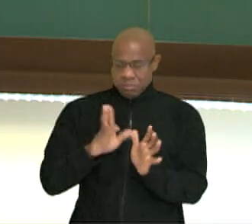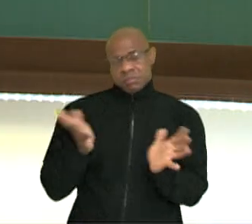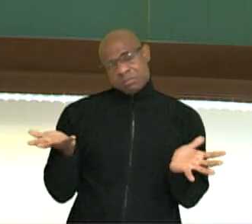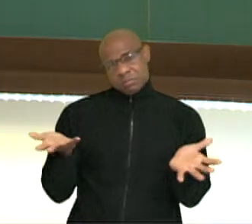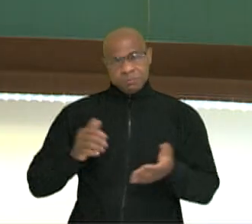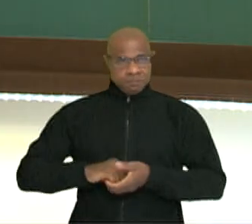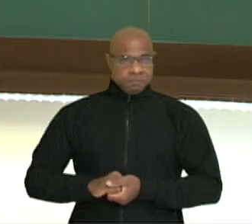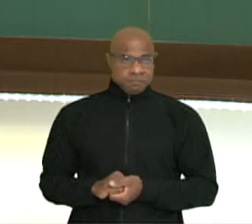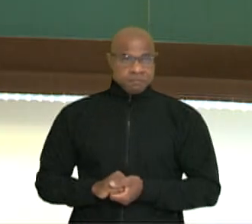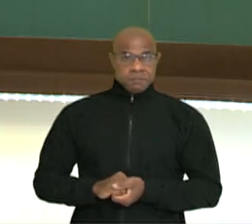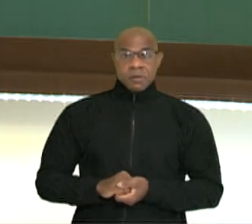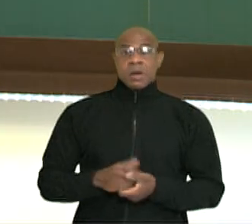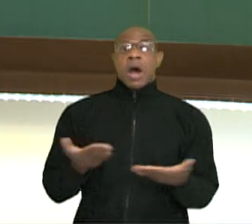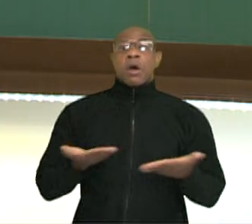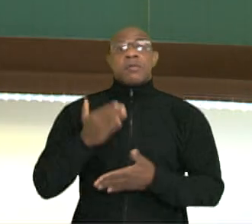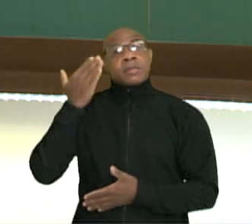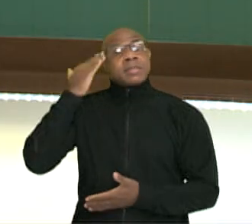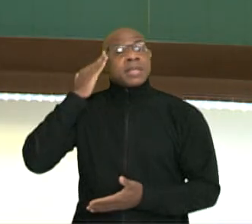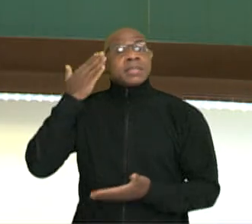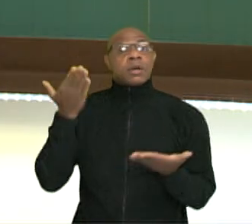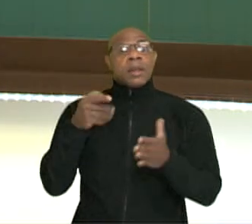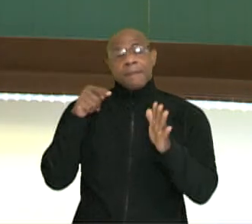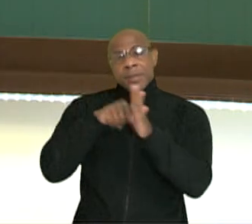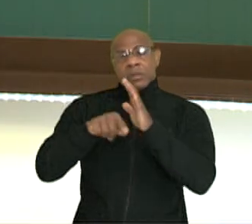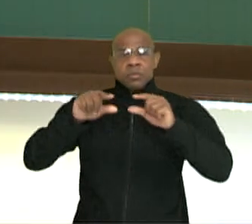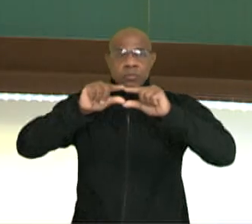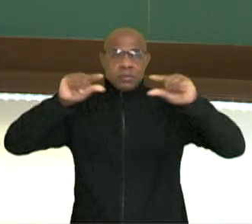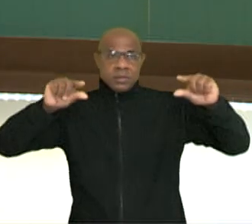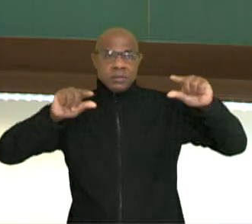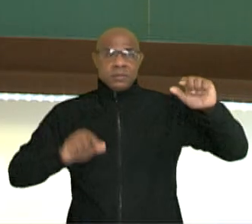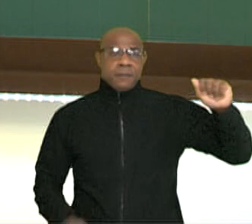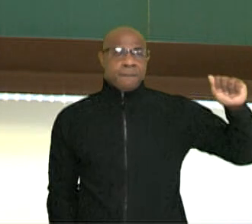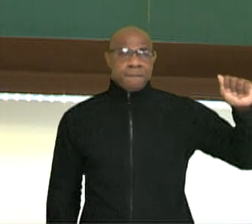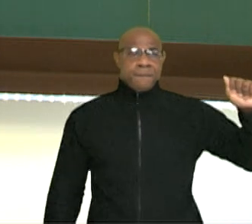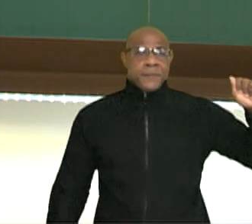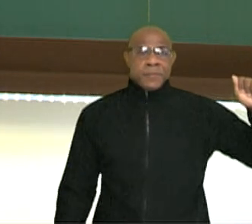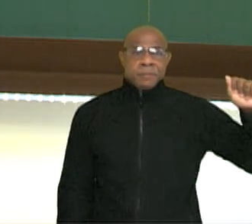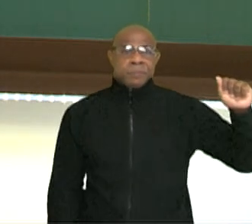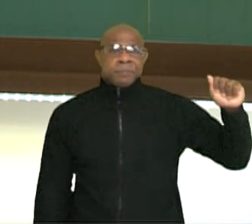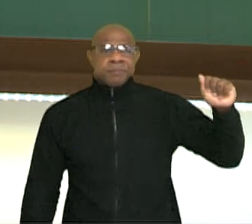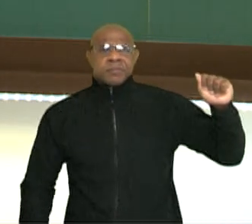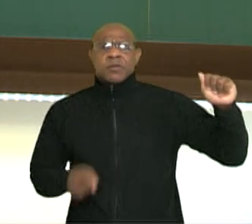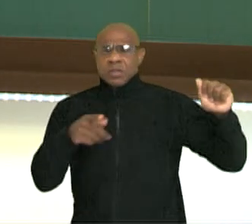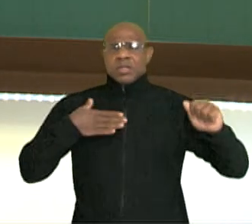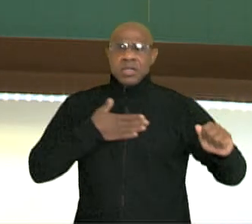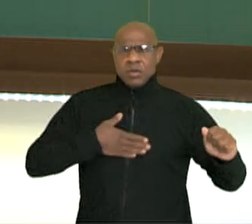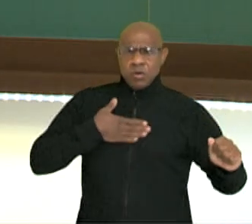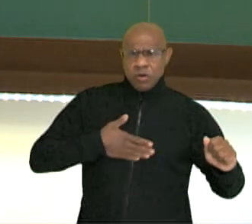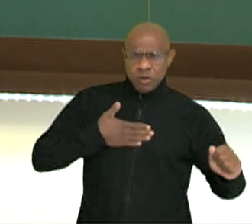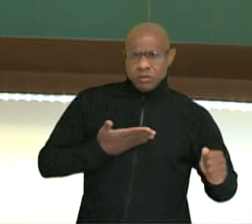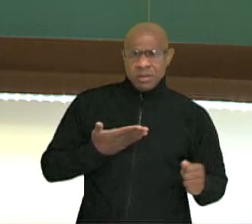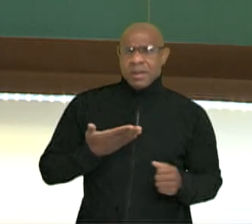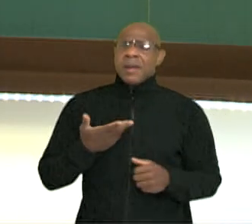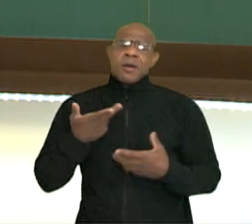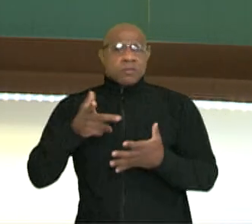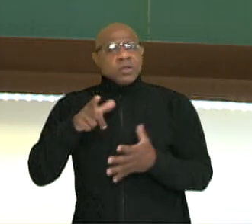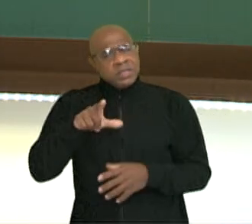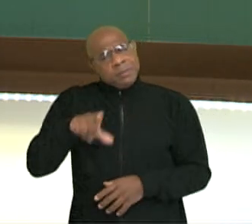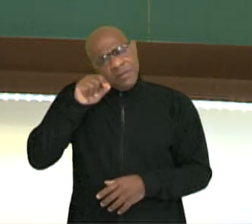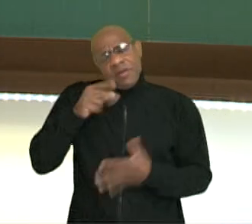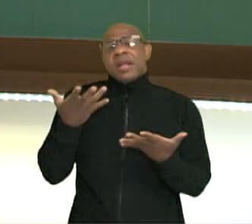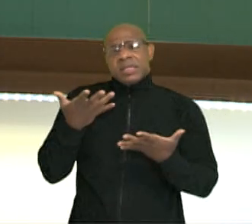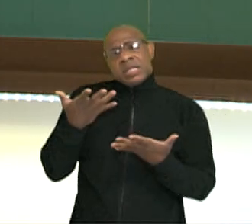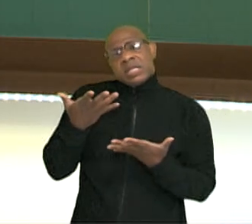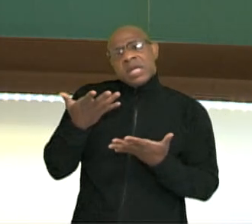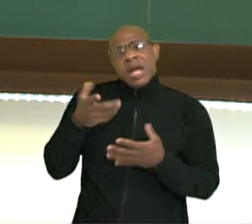Do you prefer to watch TV or videos on the internet? Você gosta, prefere assistir TV ou os